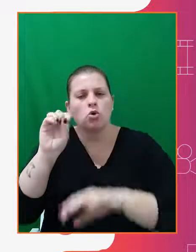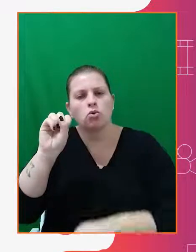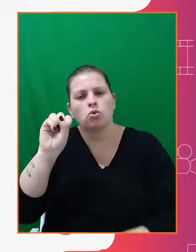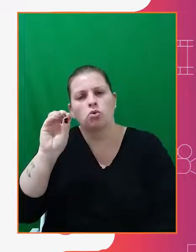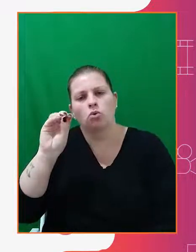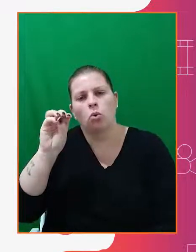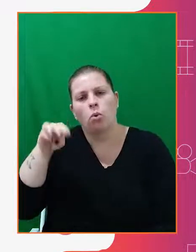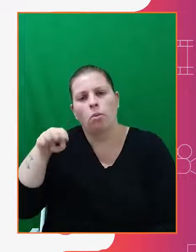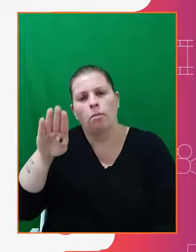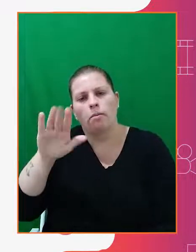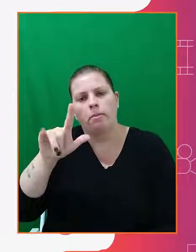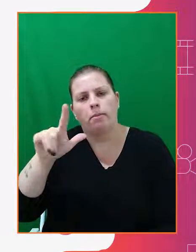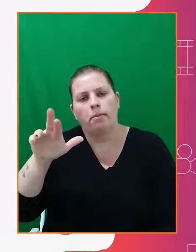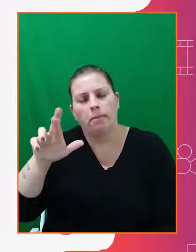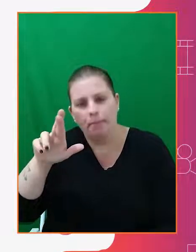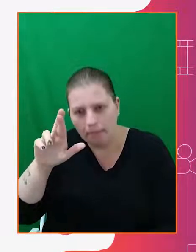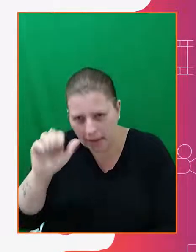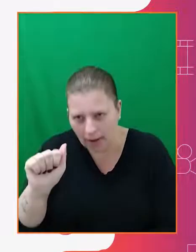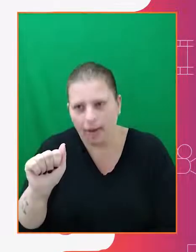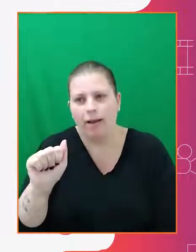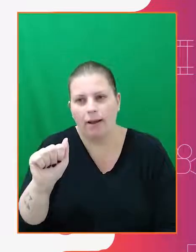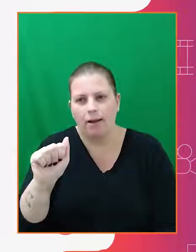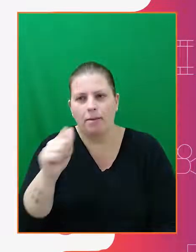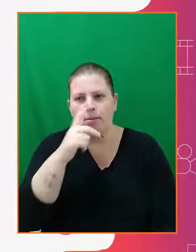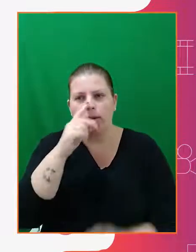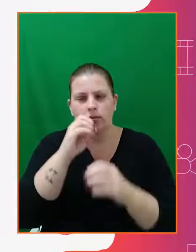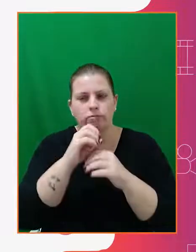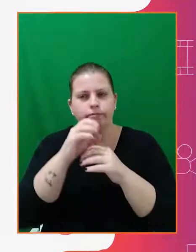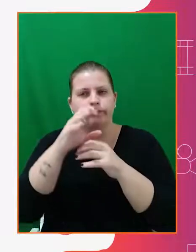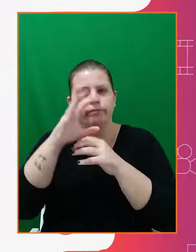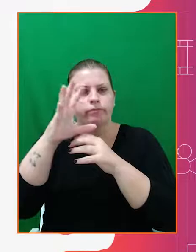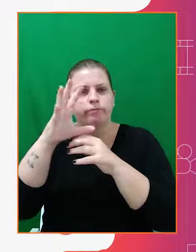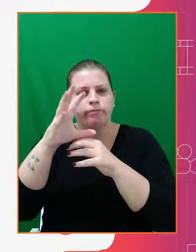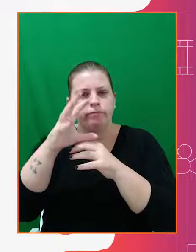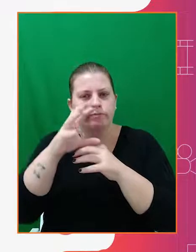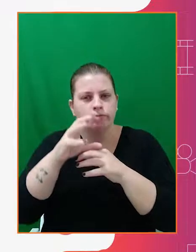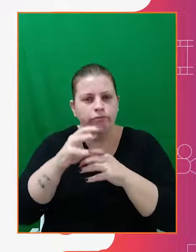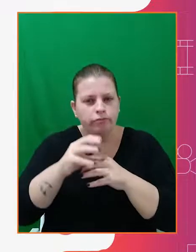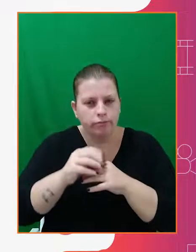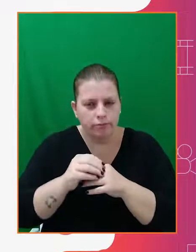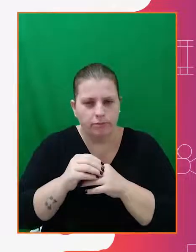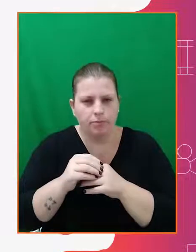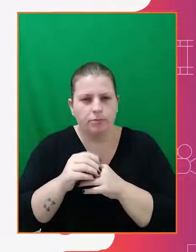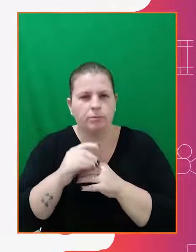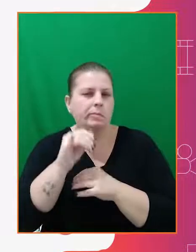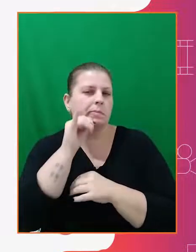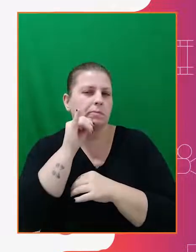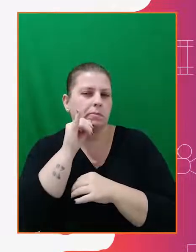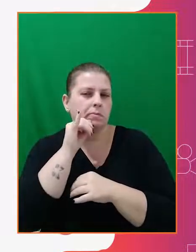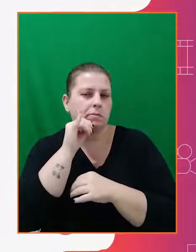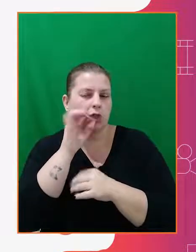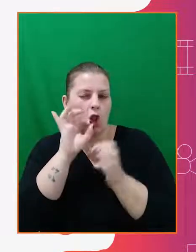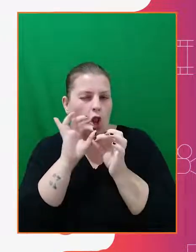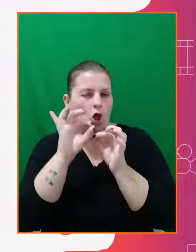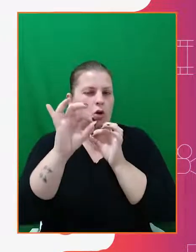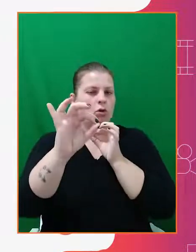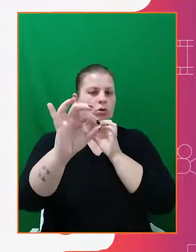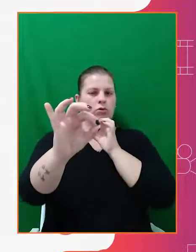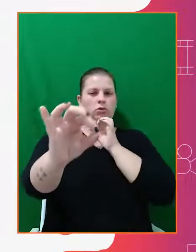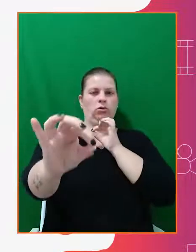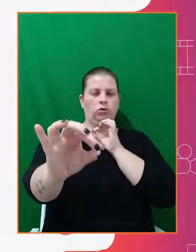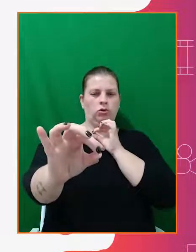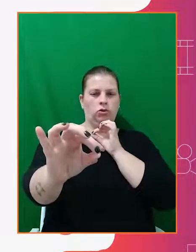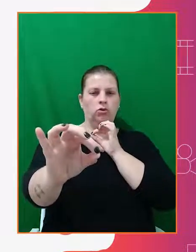desenho. Vamos fazer um teste? Dê uma olhada nessa imagem de longe.